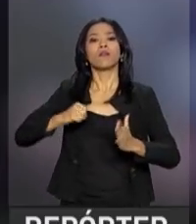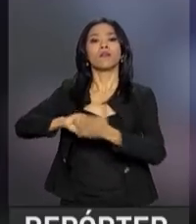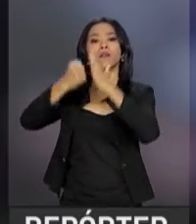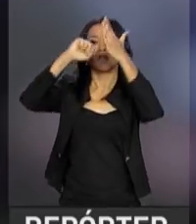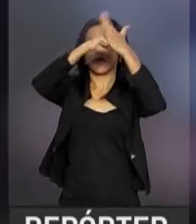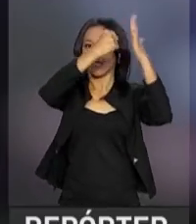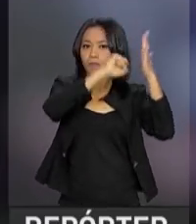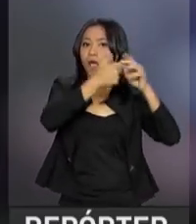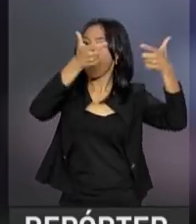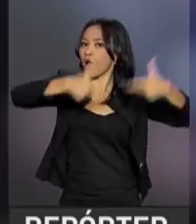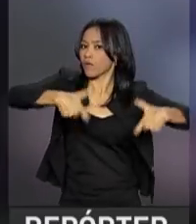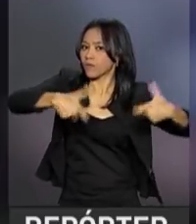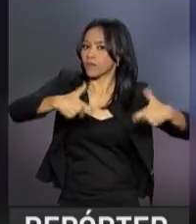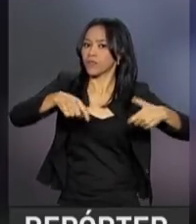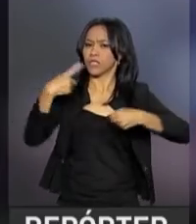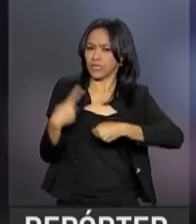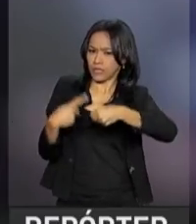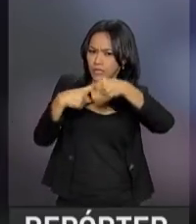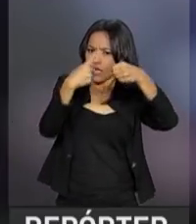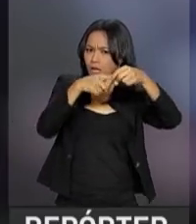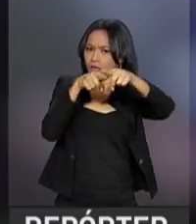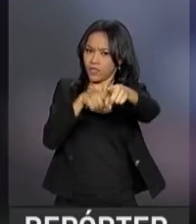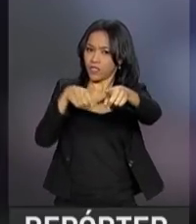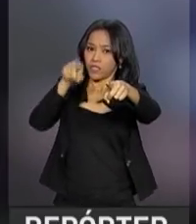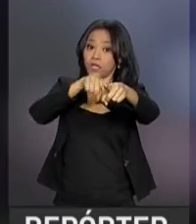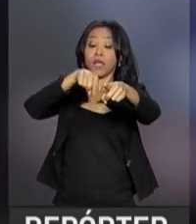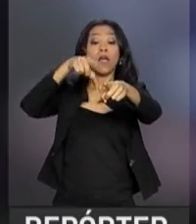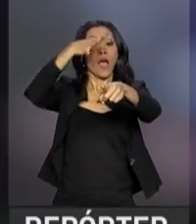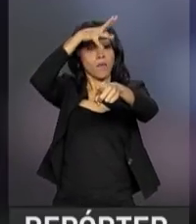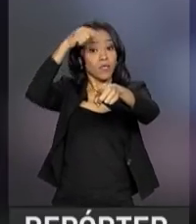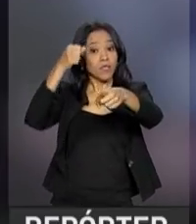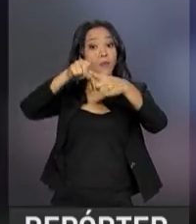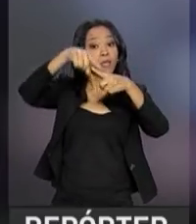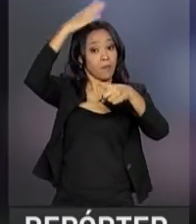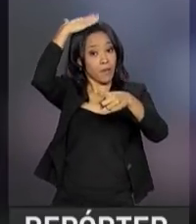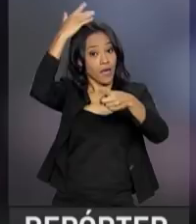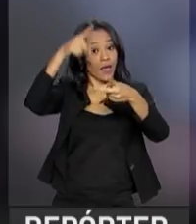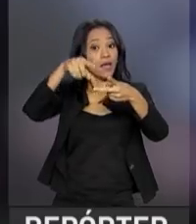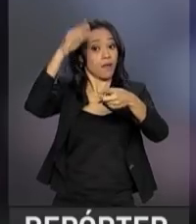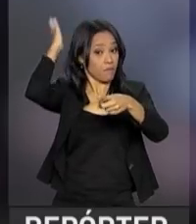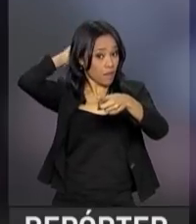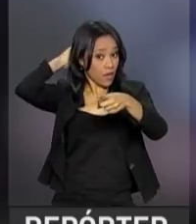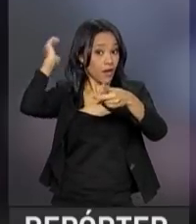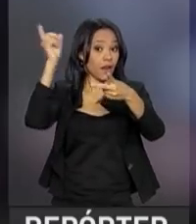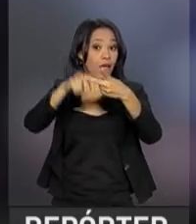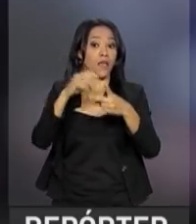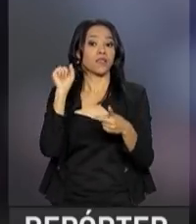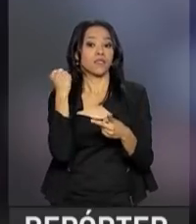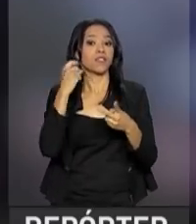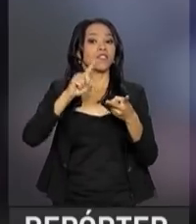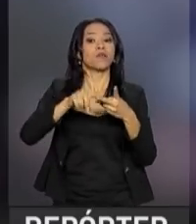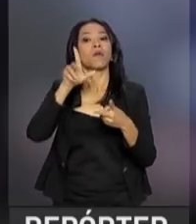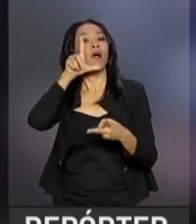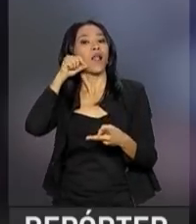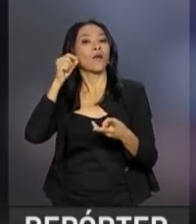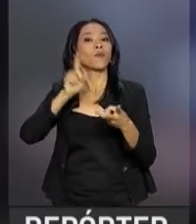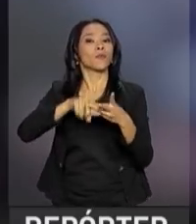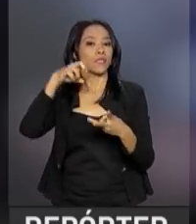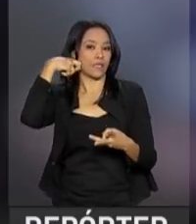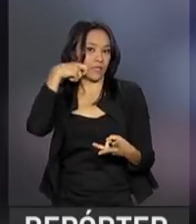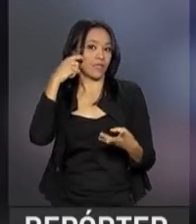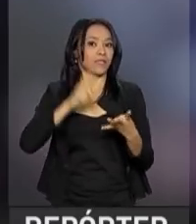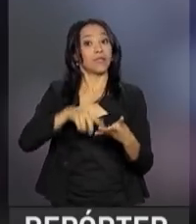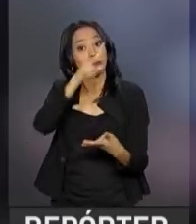analógico será feita em municípios dos estados do amazonas pará sergipe paraíba alagoas rio grande do norte